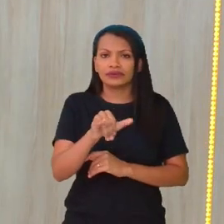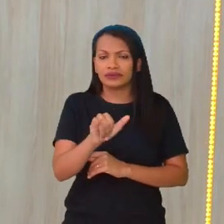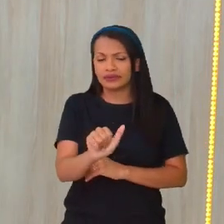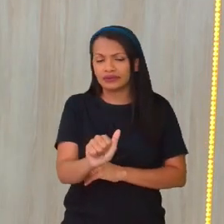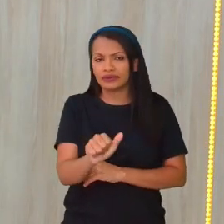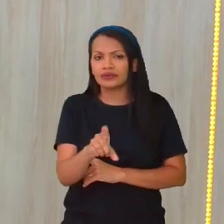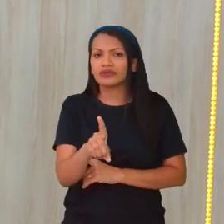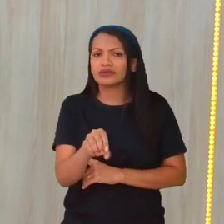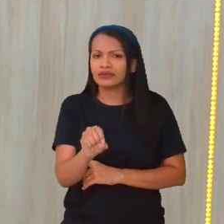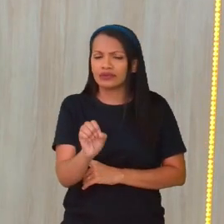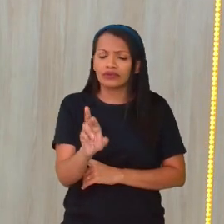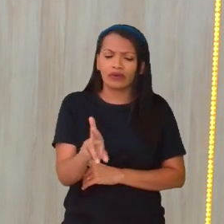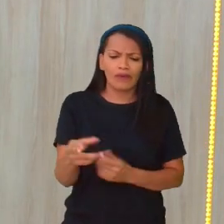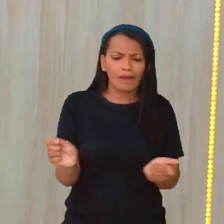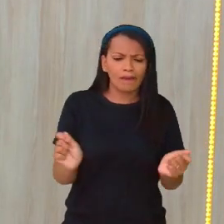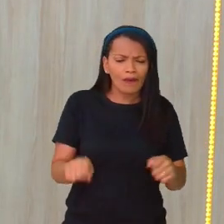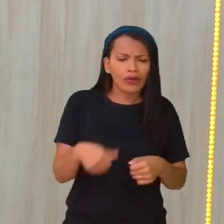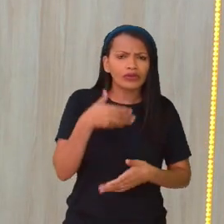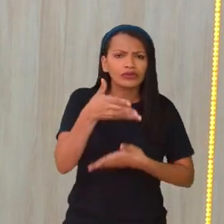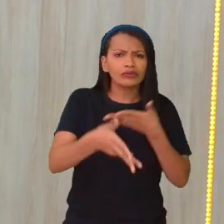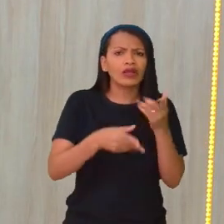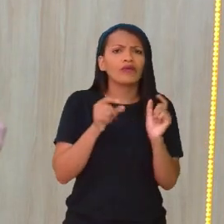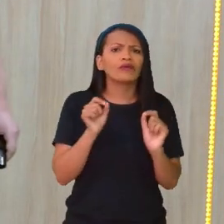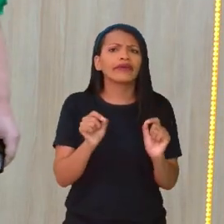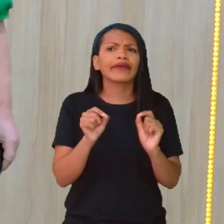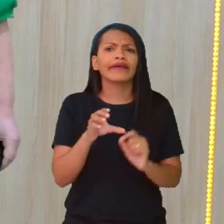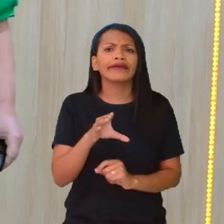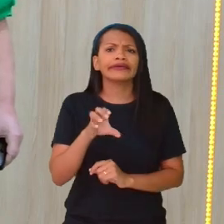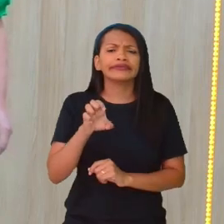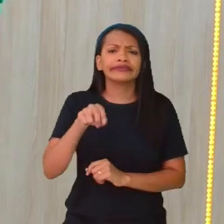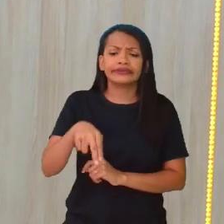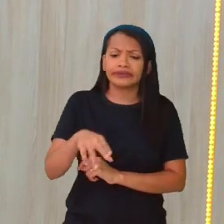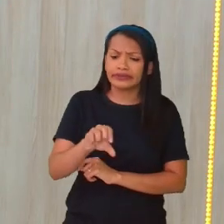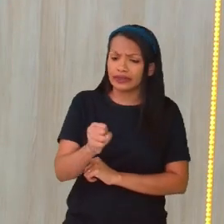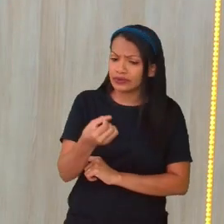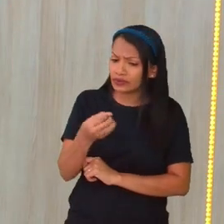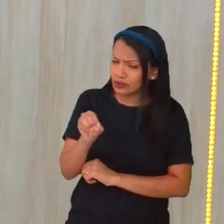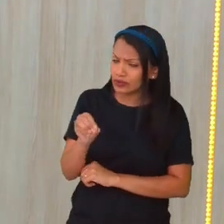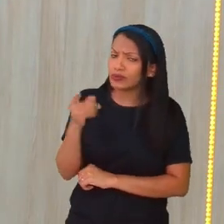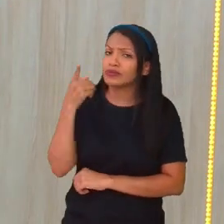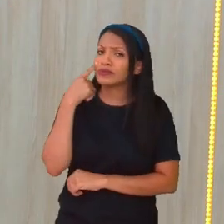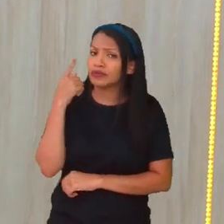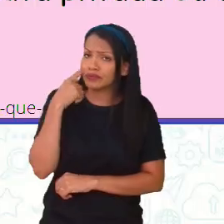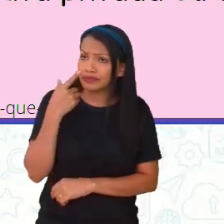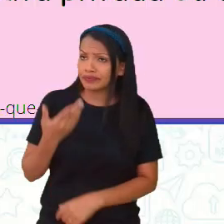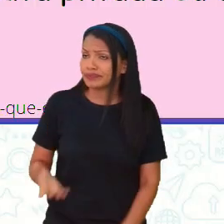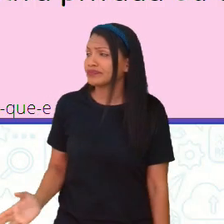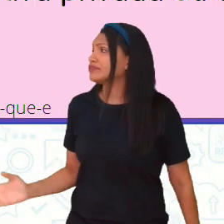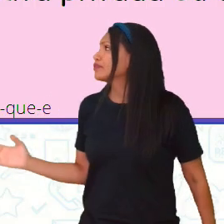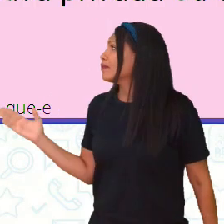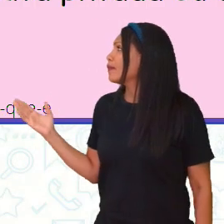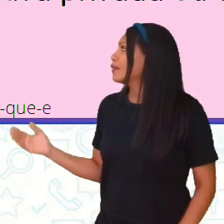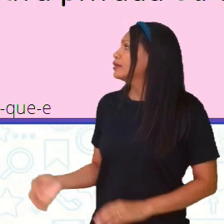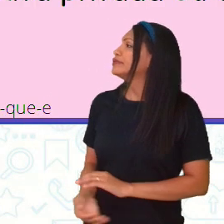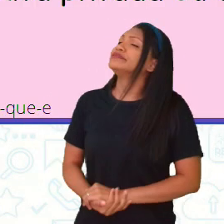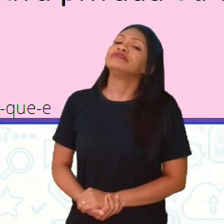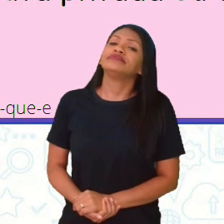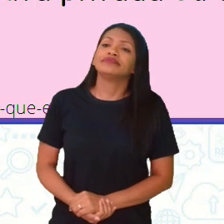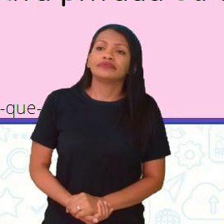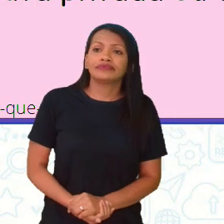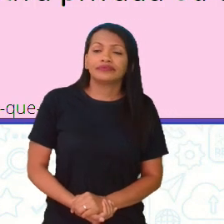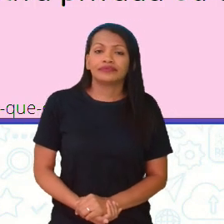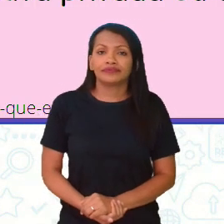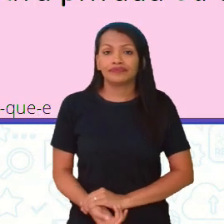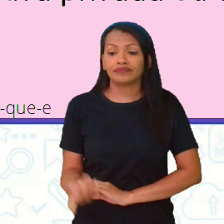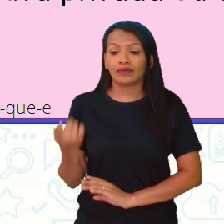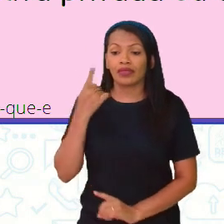a gente pode falar hoje do censo demográfico. Dá um um zoom aí, que esta é a definição dada